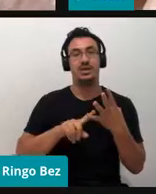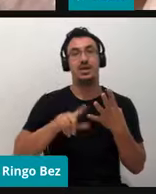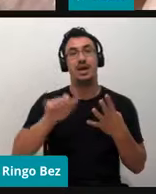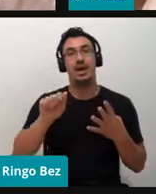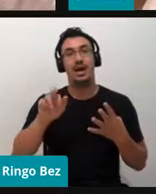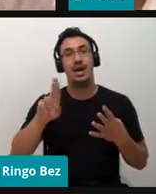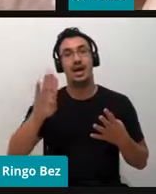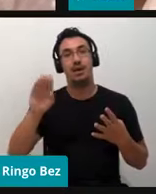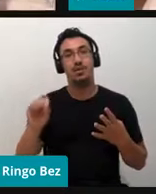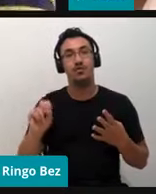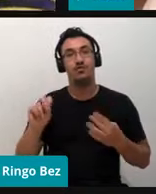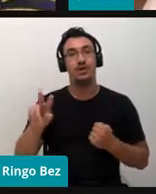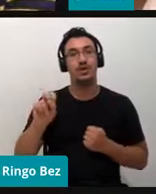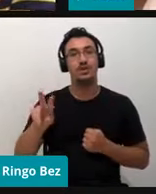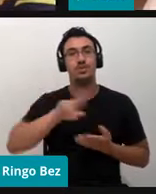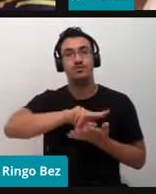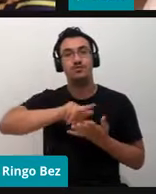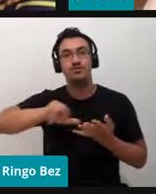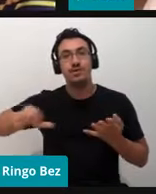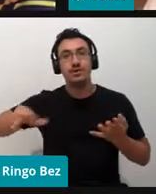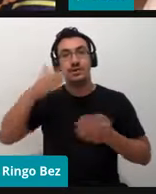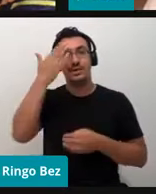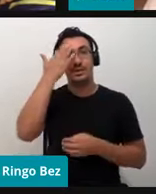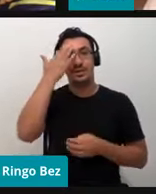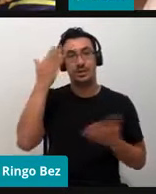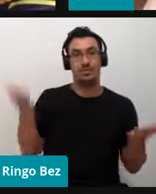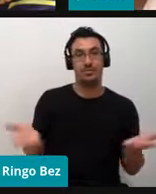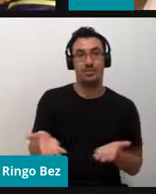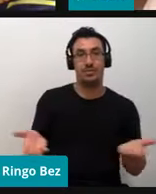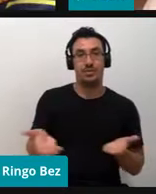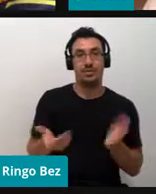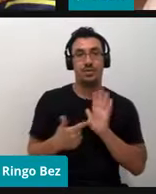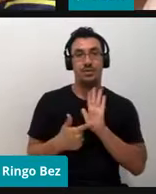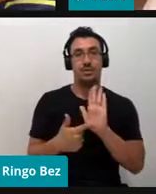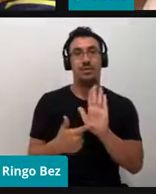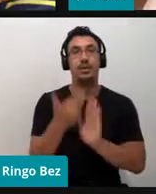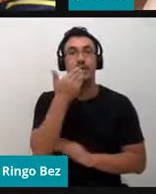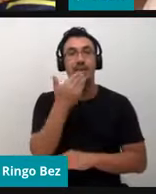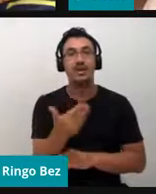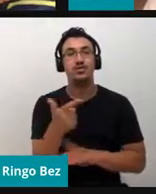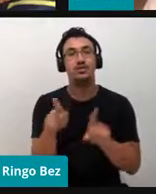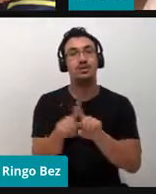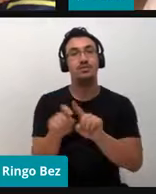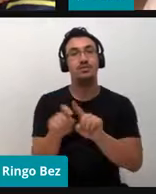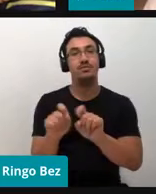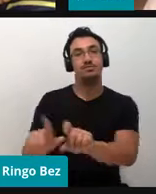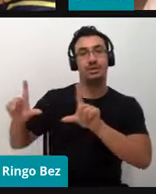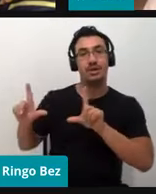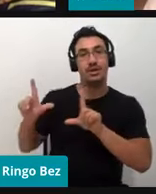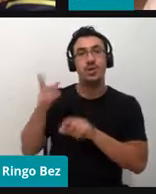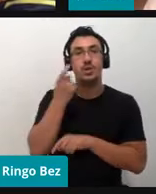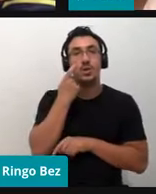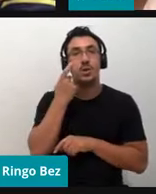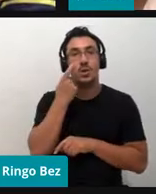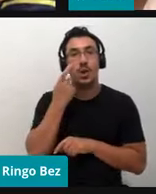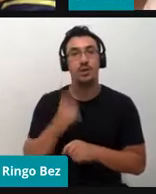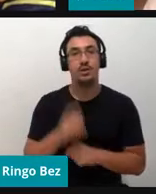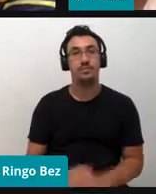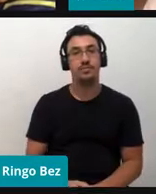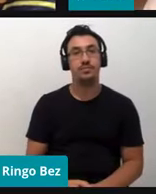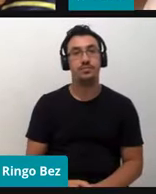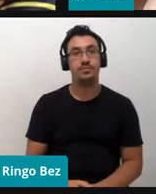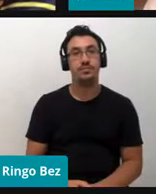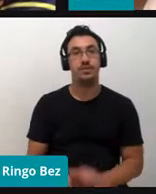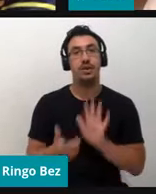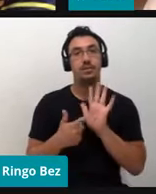arbovírus. E o que a gente tem? Agora eu vou também pedir para compartilhar uma tela para